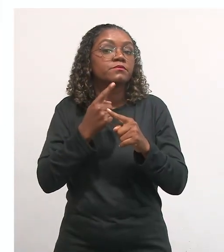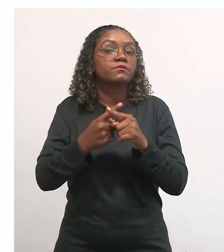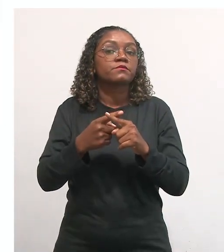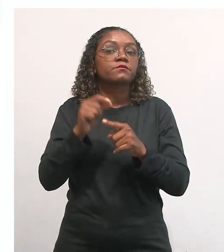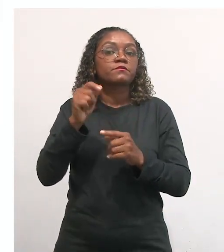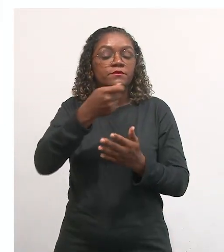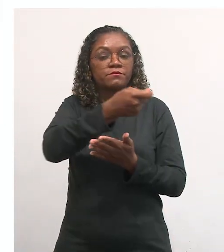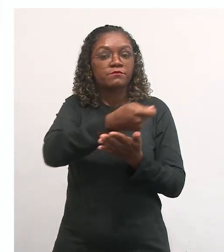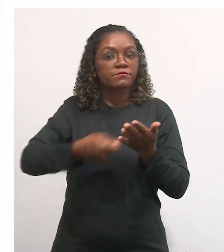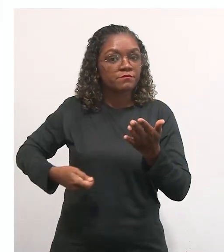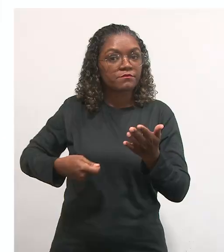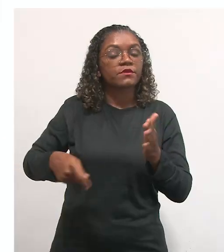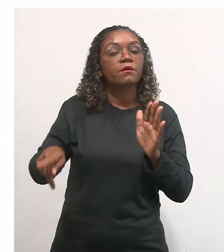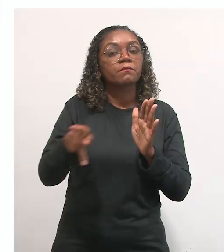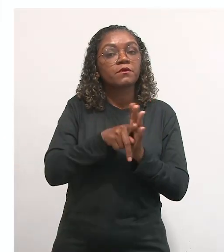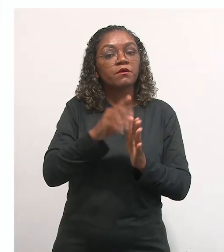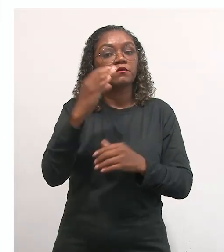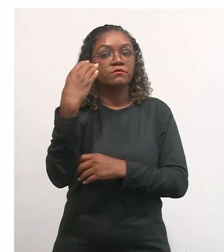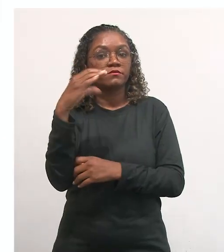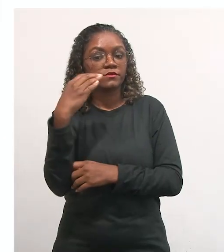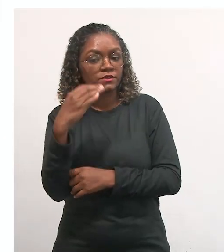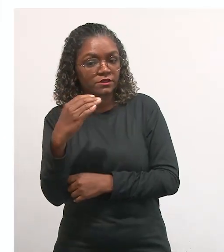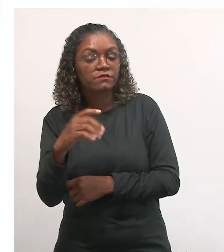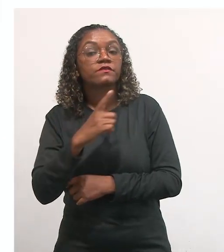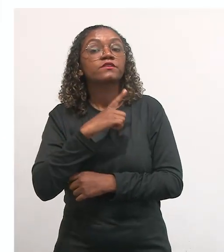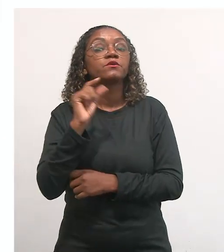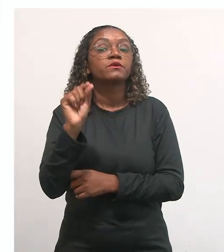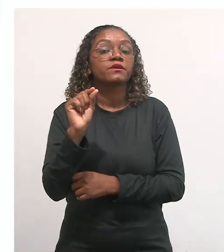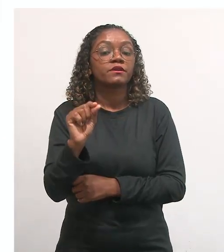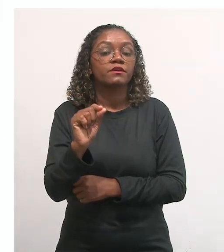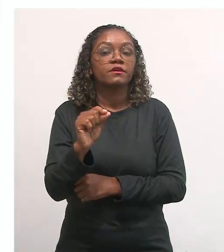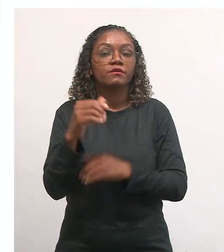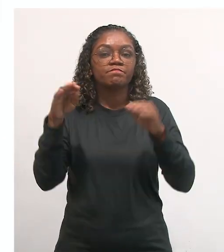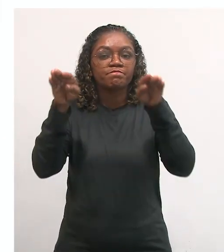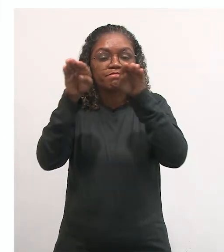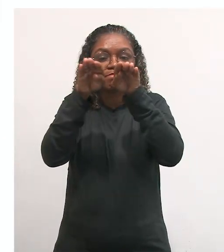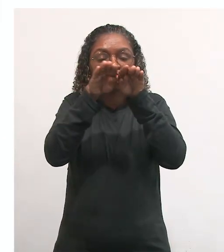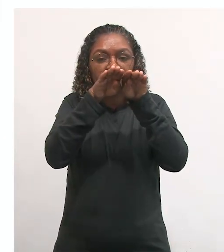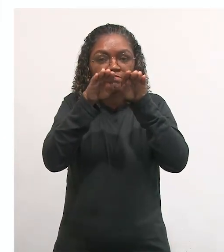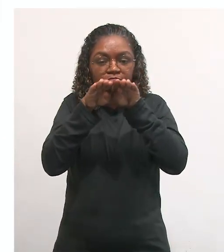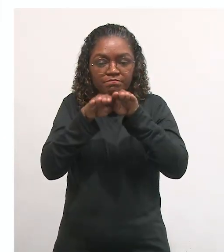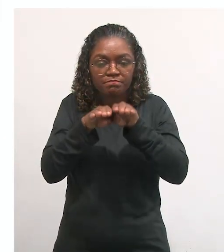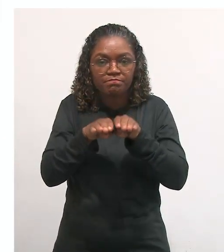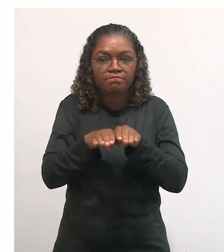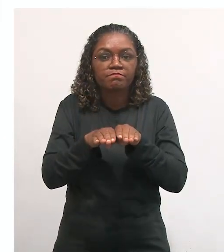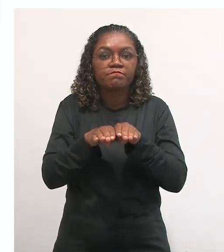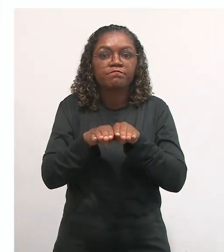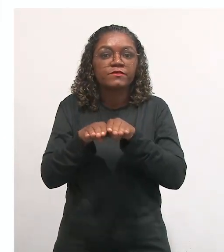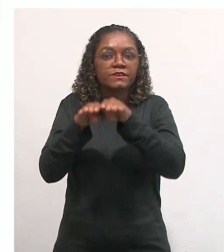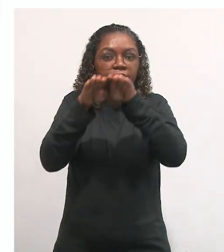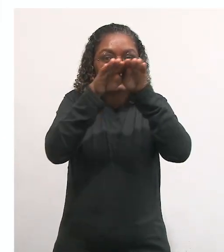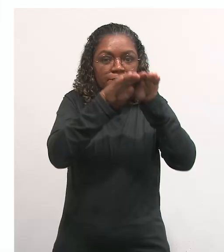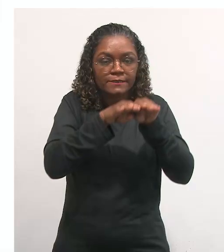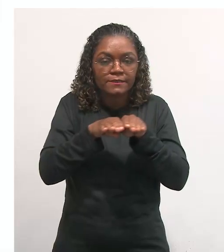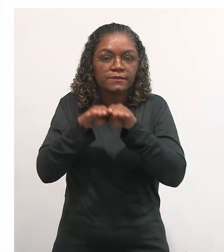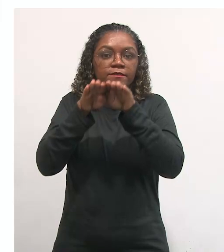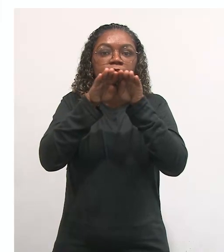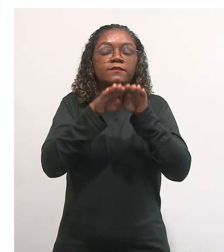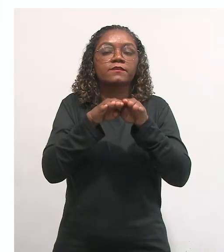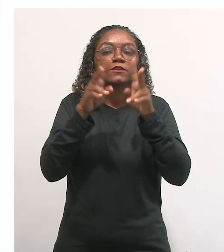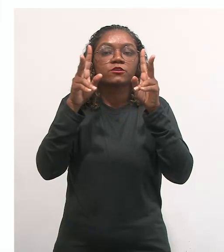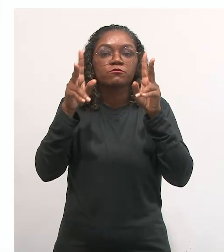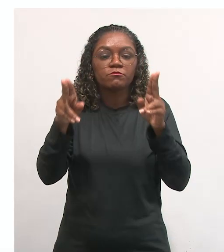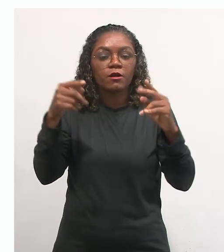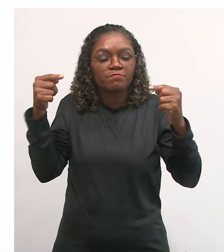científica a redação científica ela tem a a padronização eh específica conforme as regras